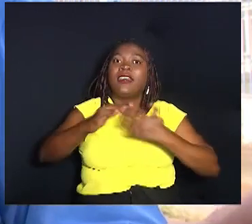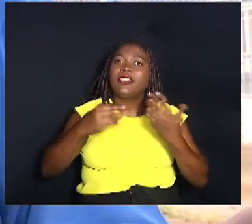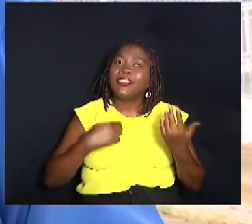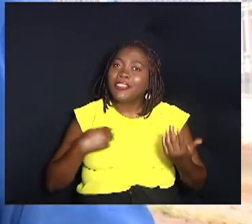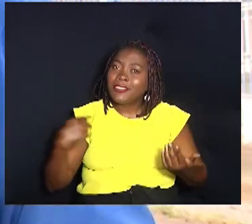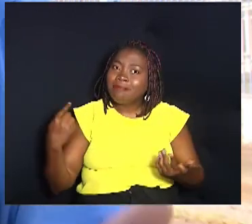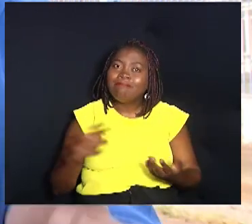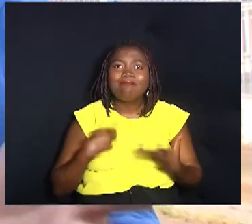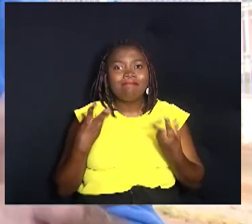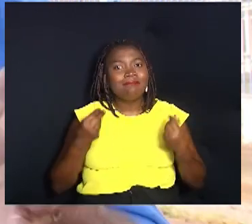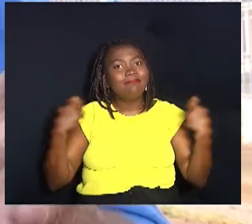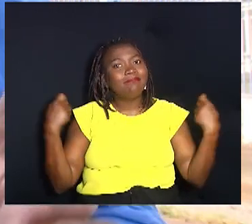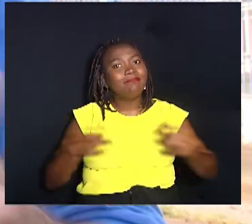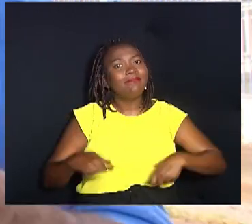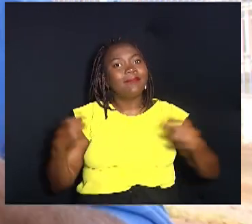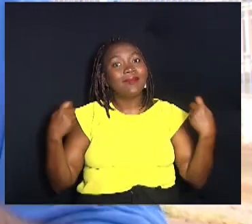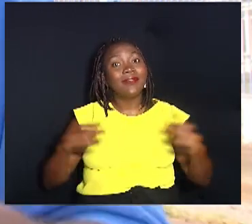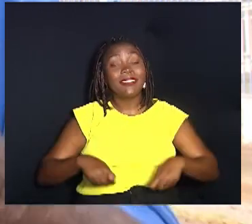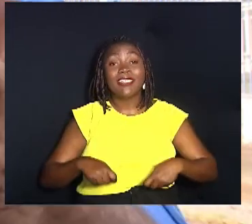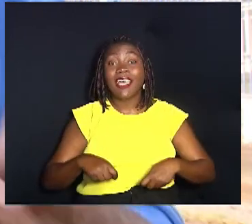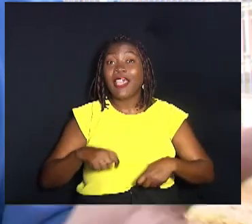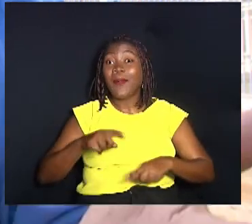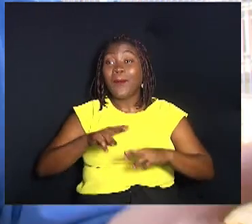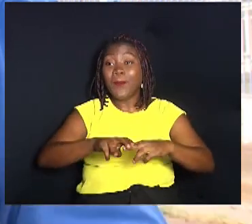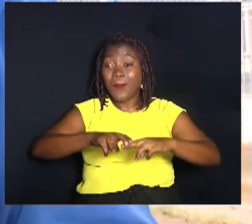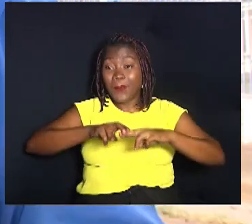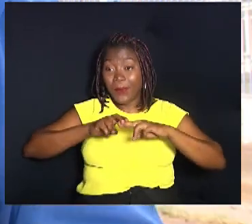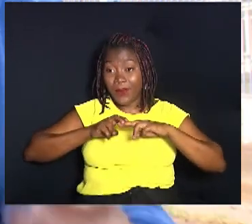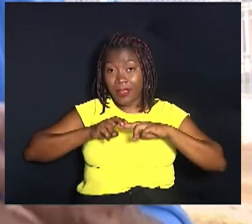tanto precisamos, não porque